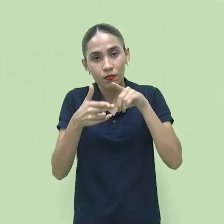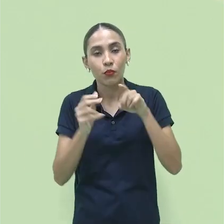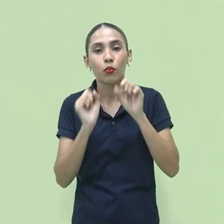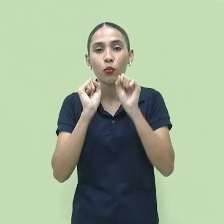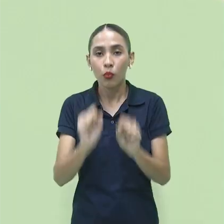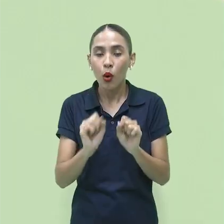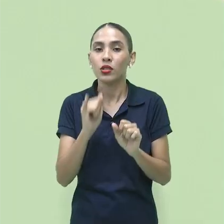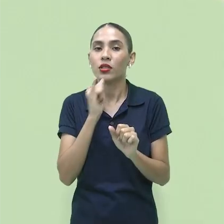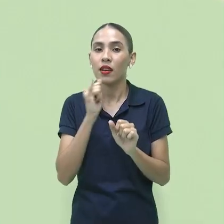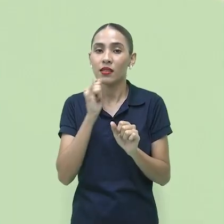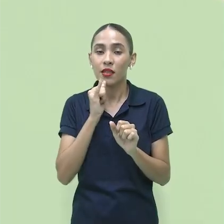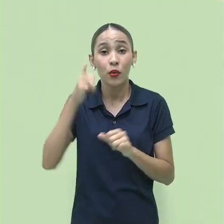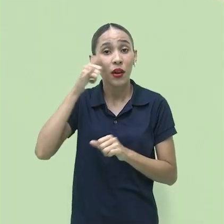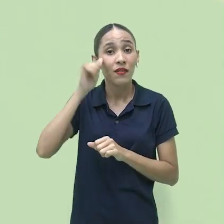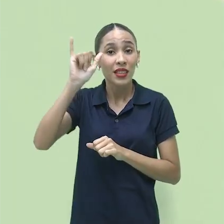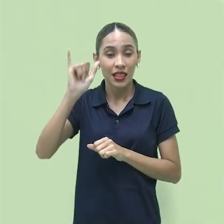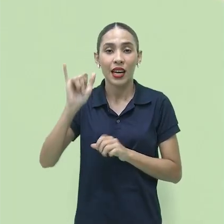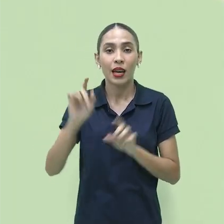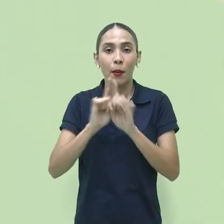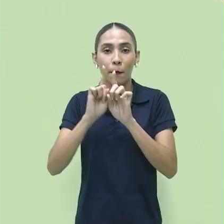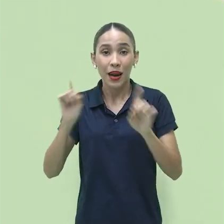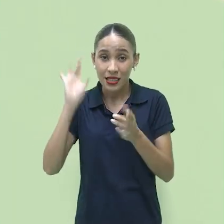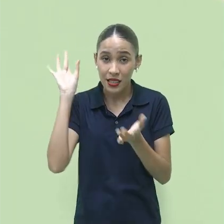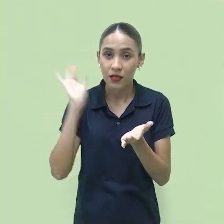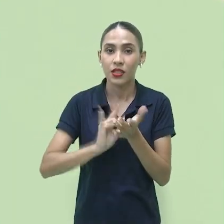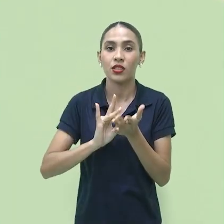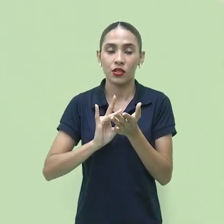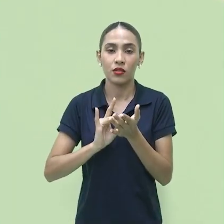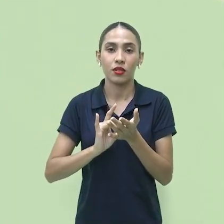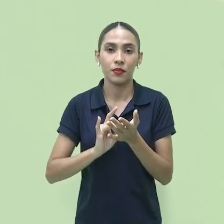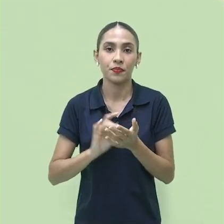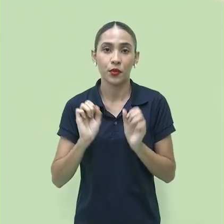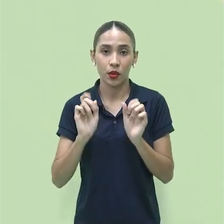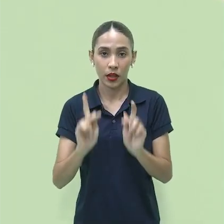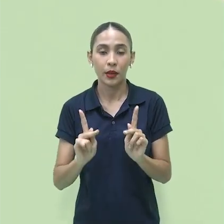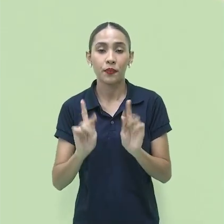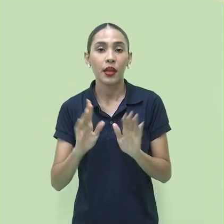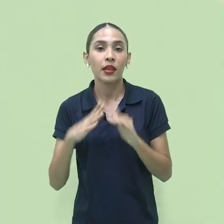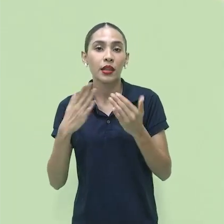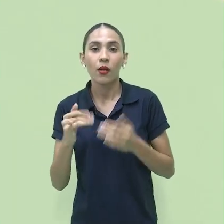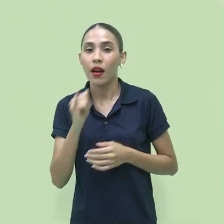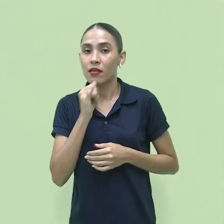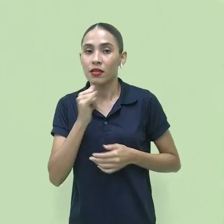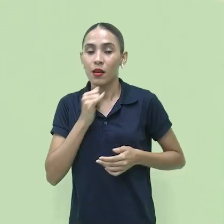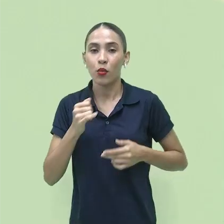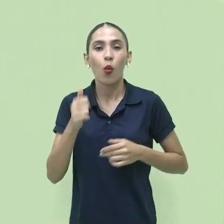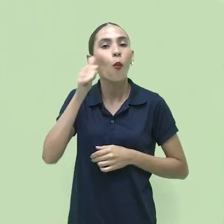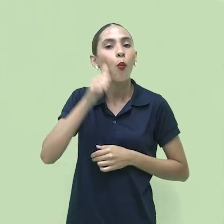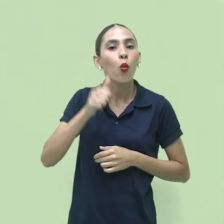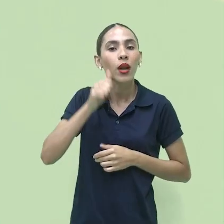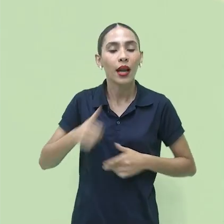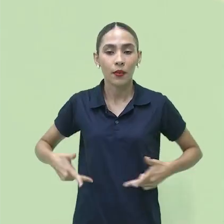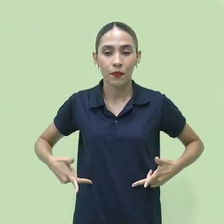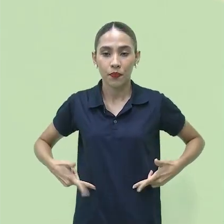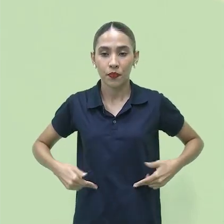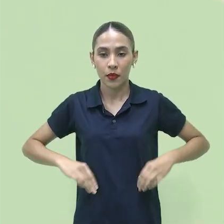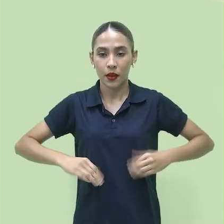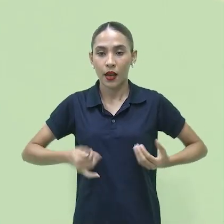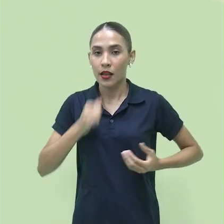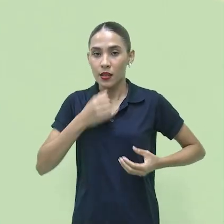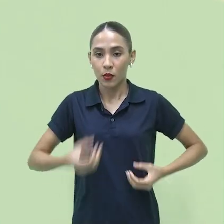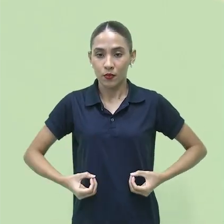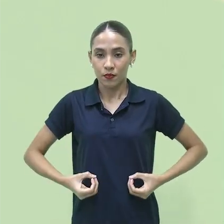procedimento cirúrgico, mas ela é considerada definitiva, tá certo? Então, no caso da laqueadura, a mulher ali vai cortar